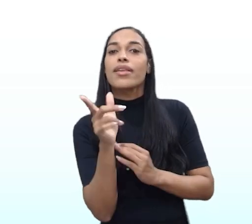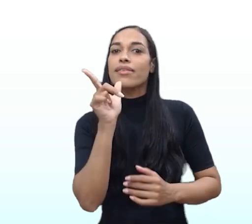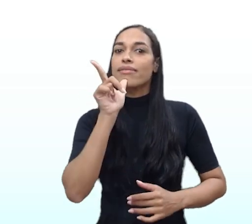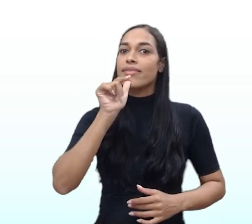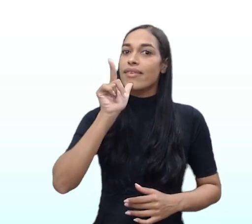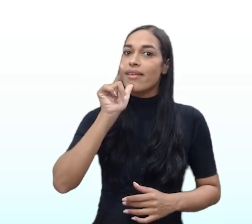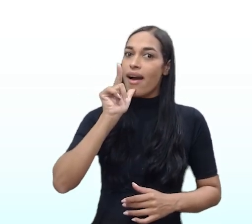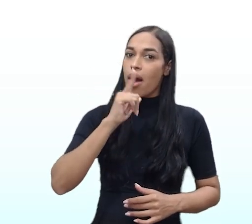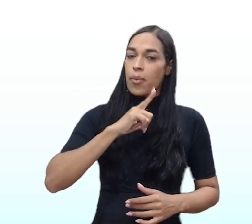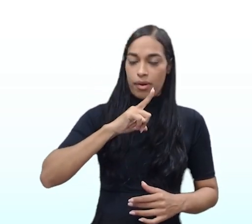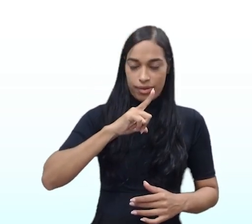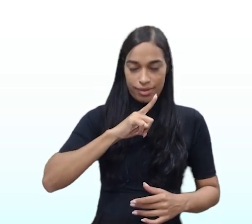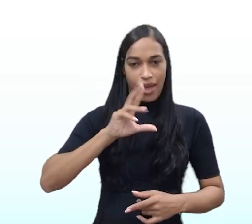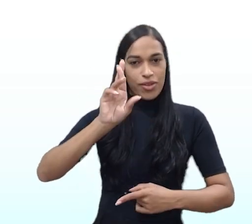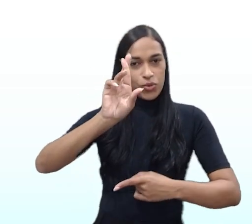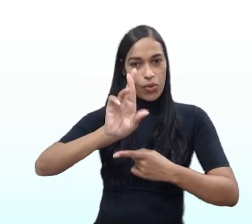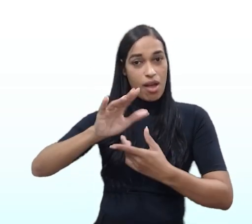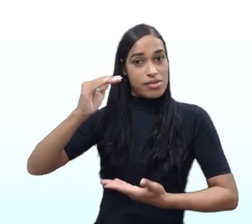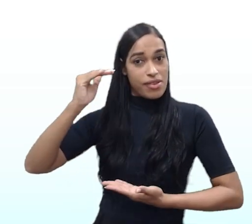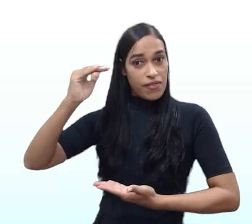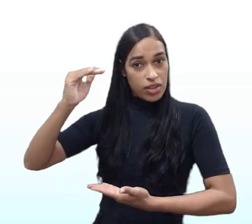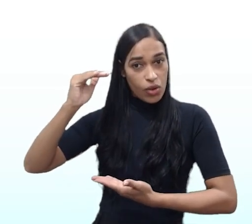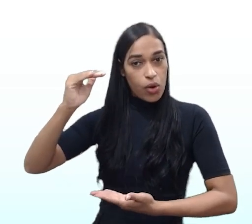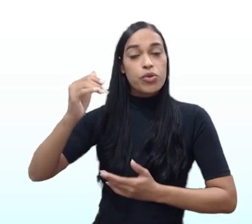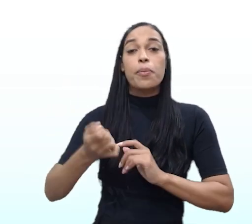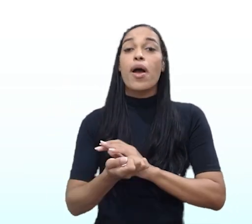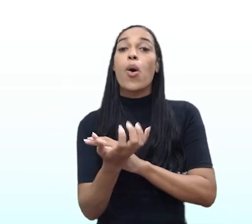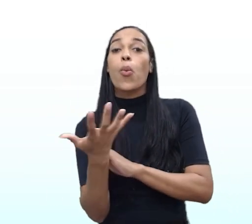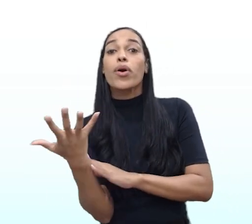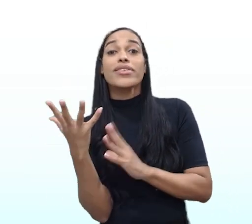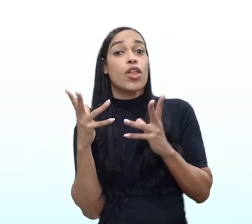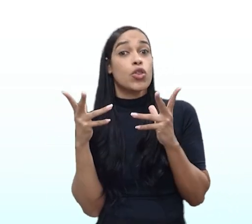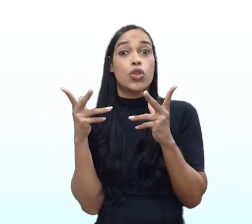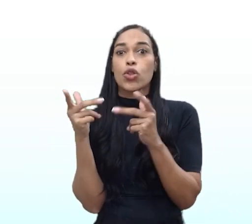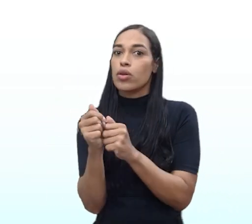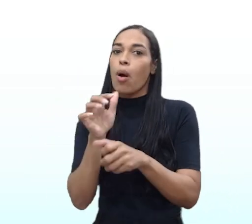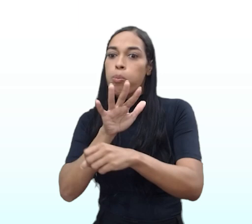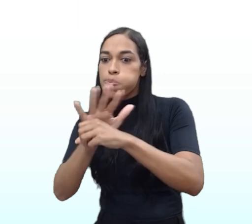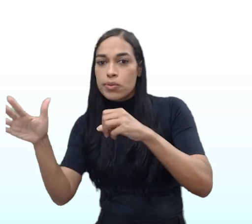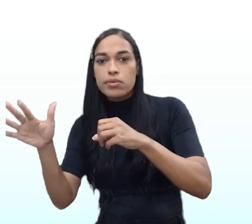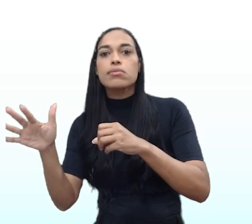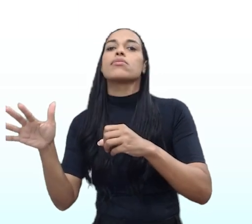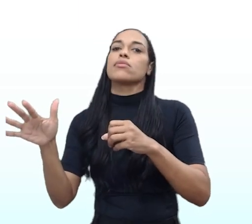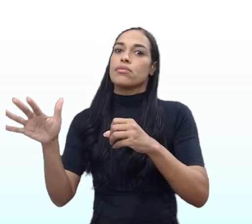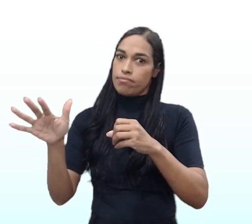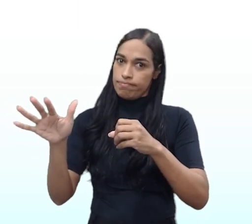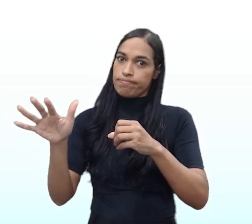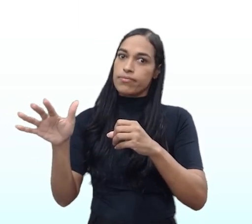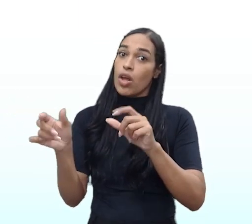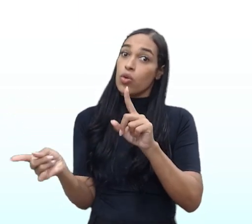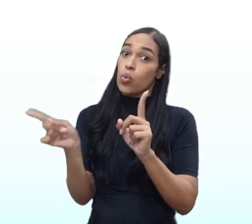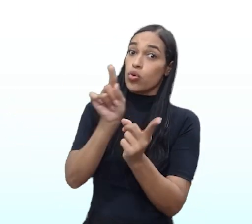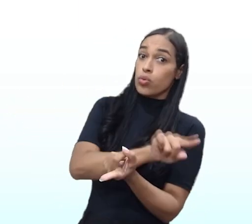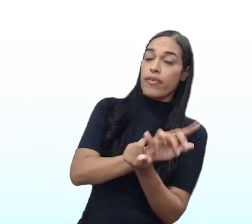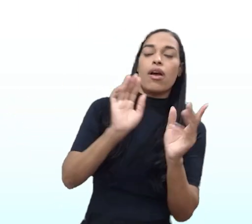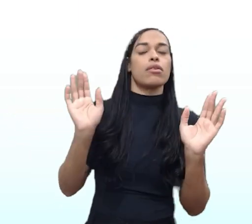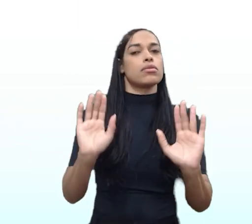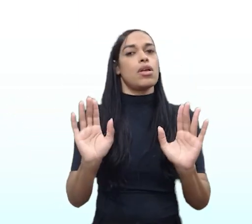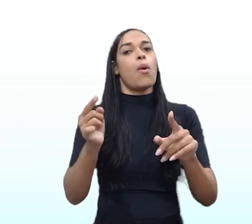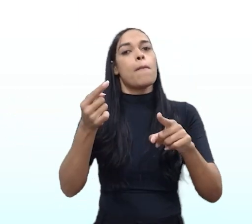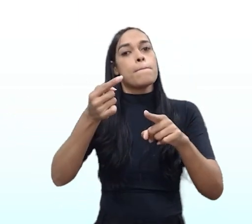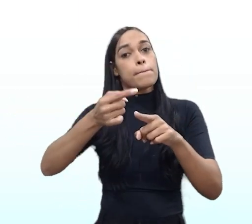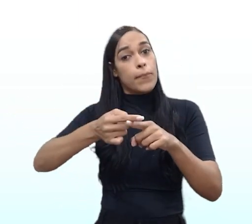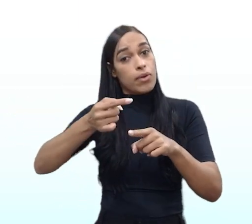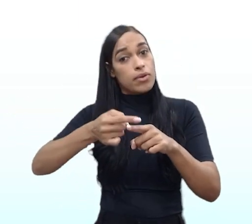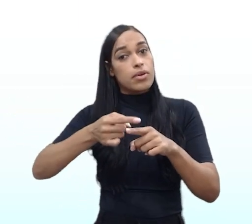quantidade de água que existe no reservatório para a quantidade total. Não inverte, por favor, porque na solução